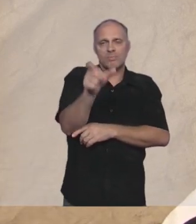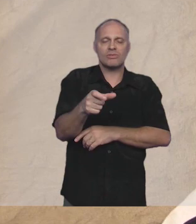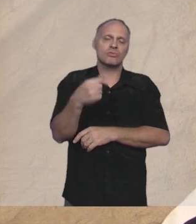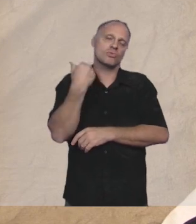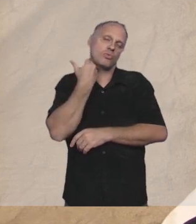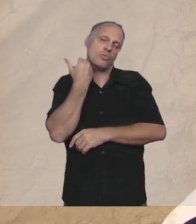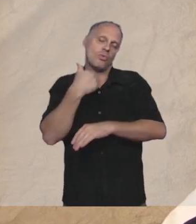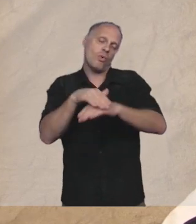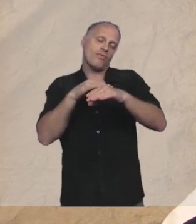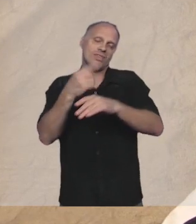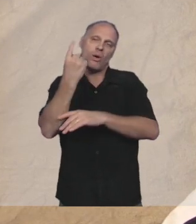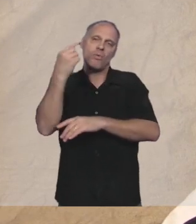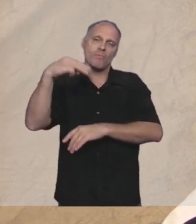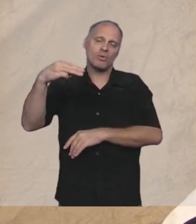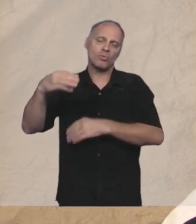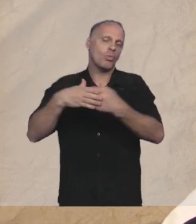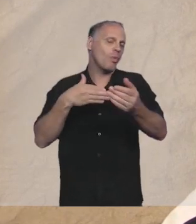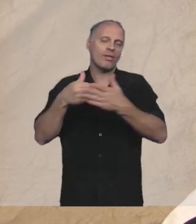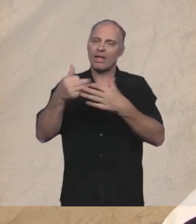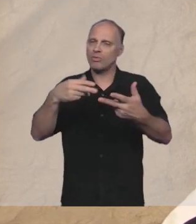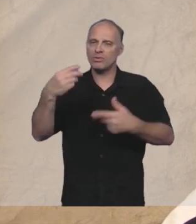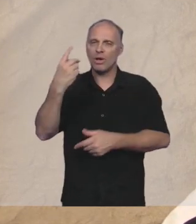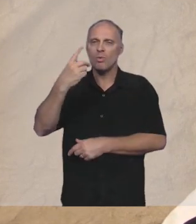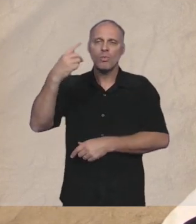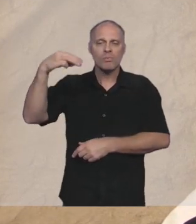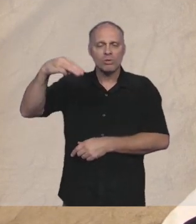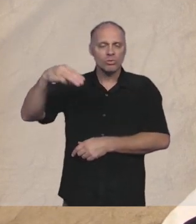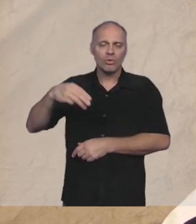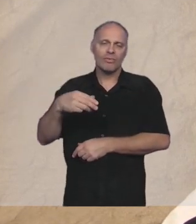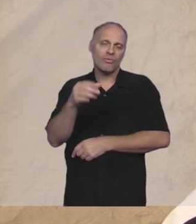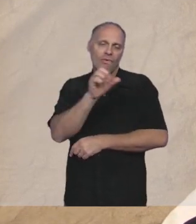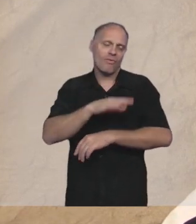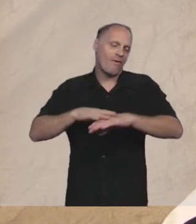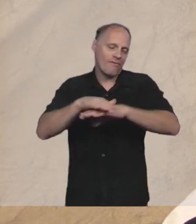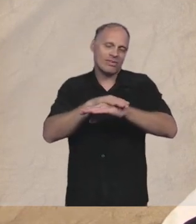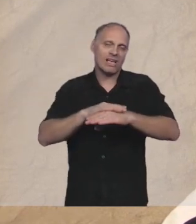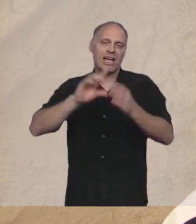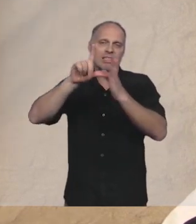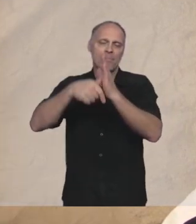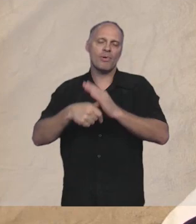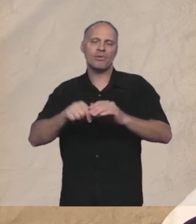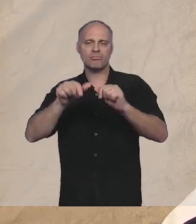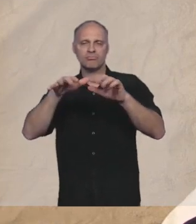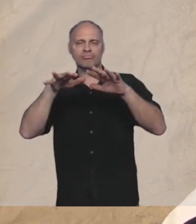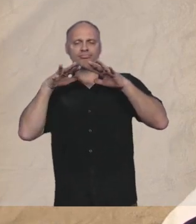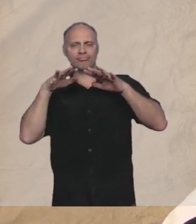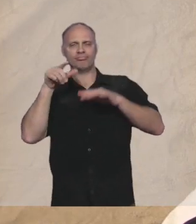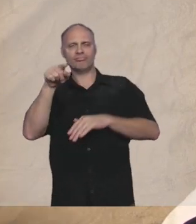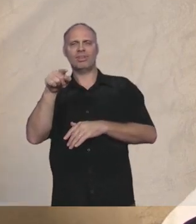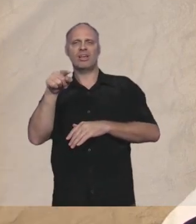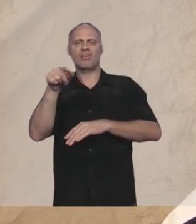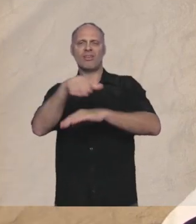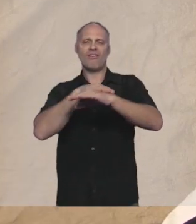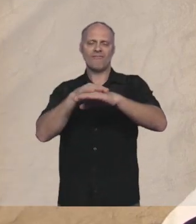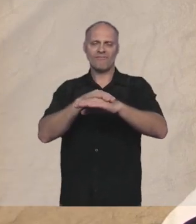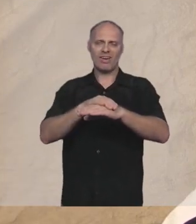daí depois a plateia dizer, essa conversa foi marcante para ti, isso foi a coisa mais notável que tu viu na tua